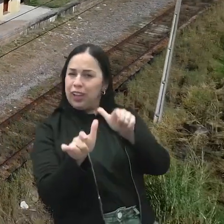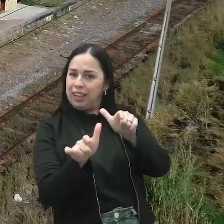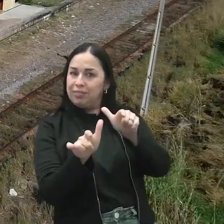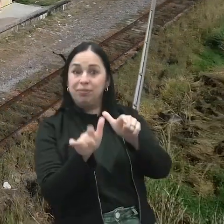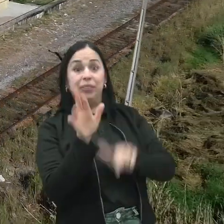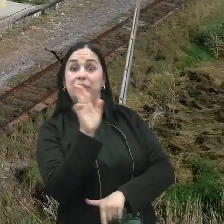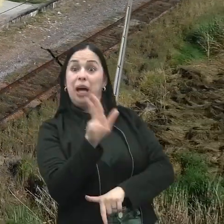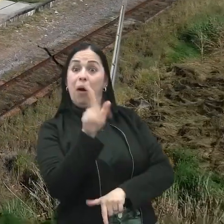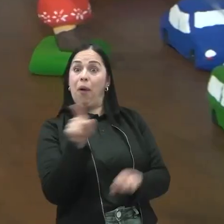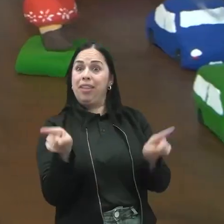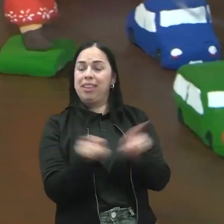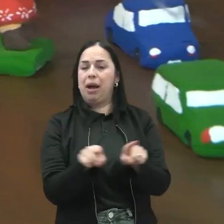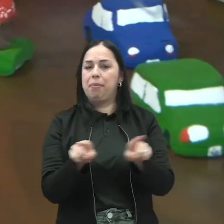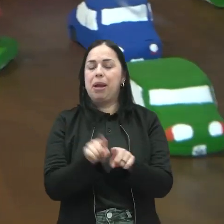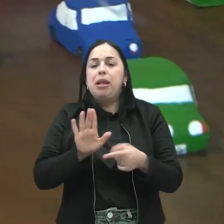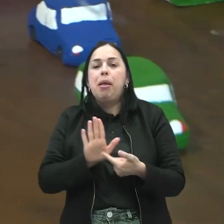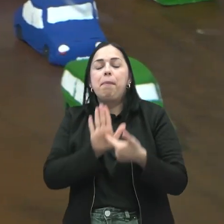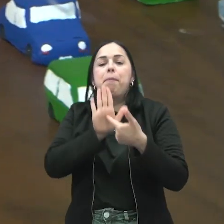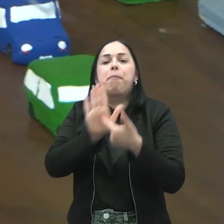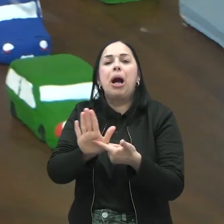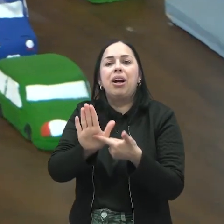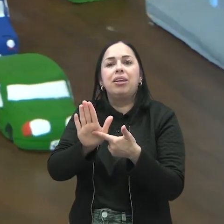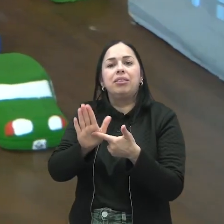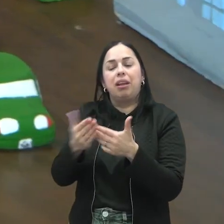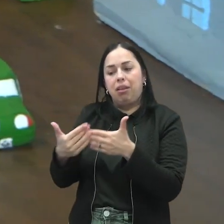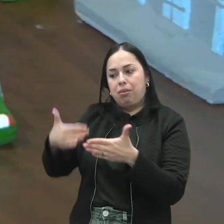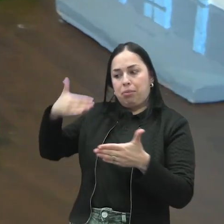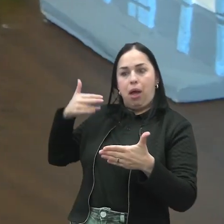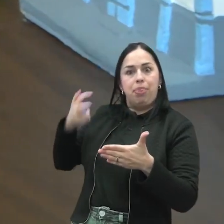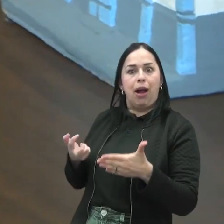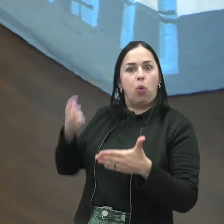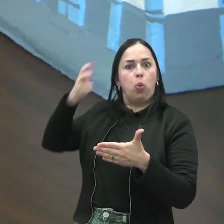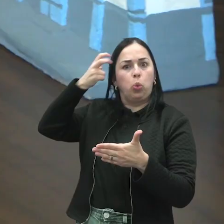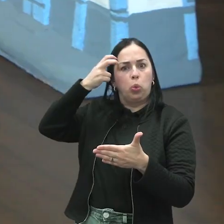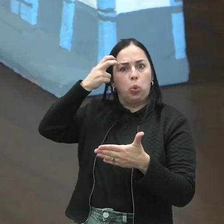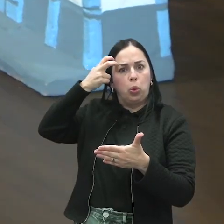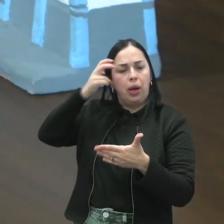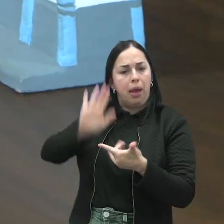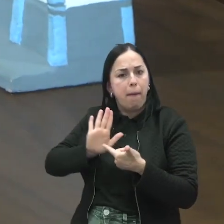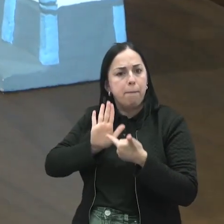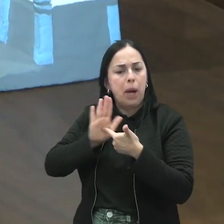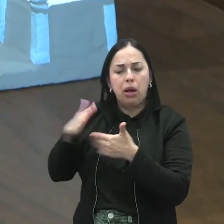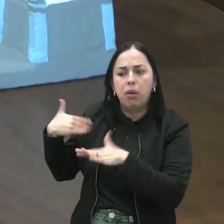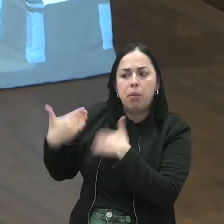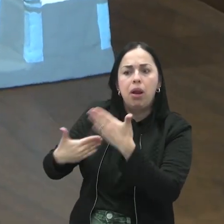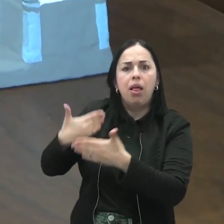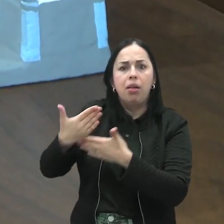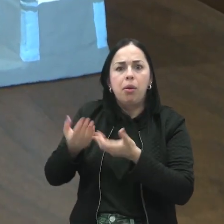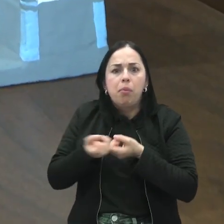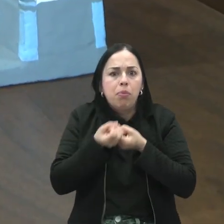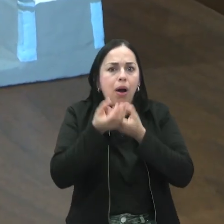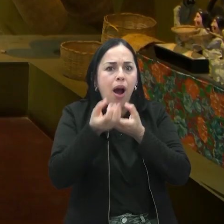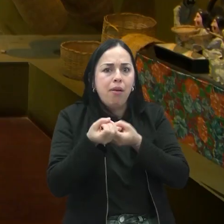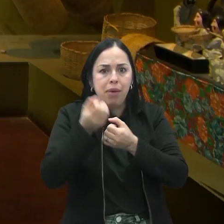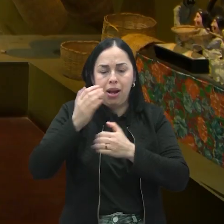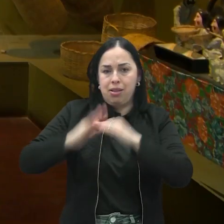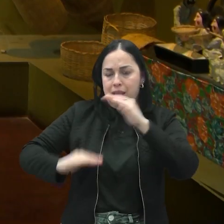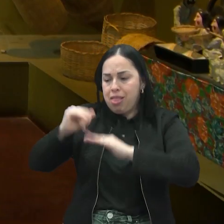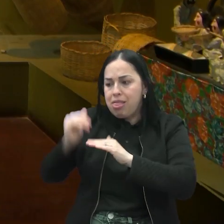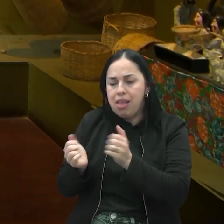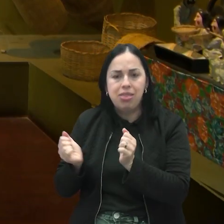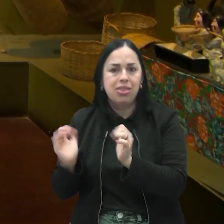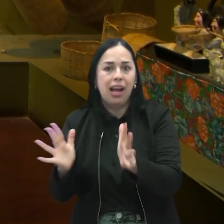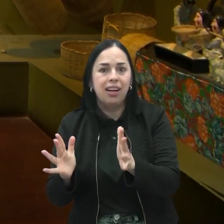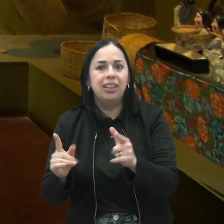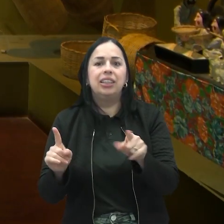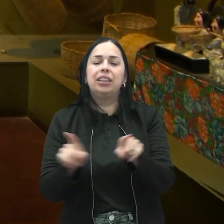apenas lugares. Eles também dizem respeito a práticas culturais que se manifestam em saberes,